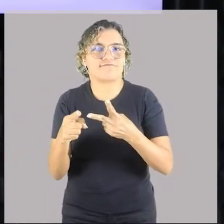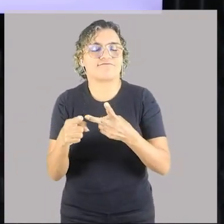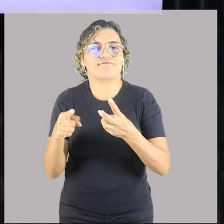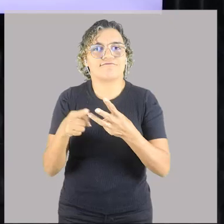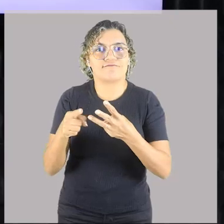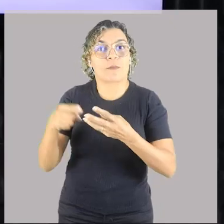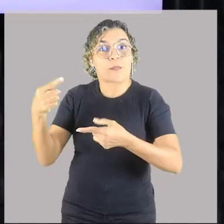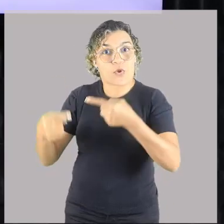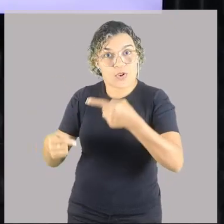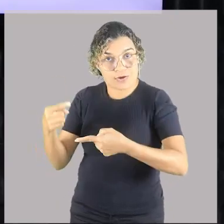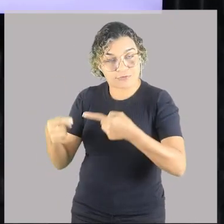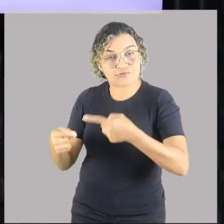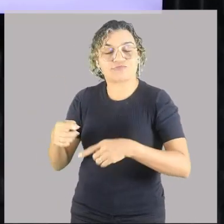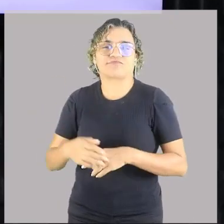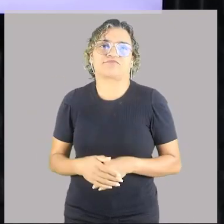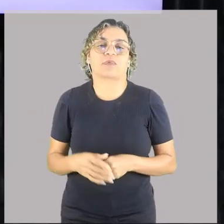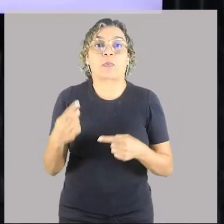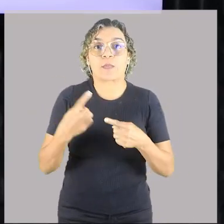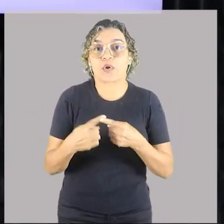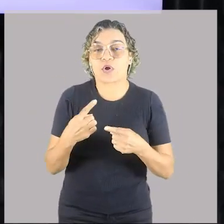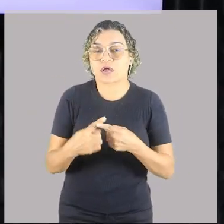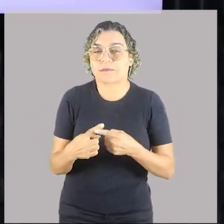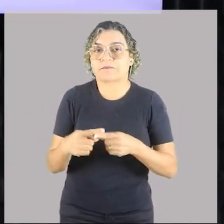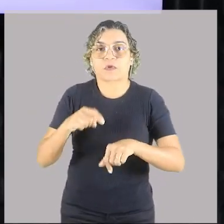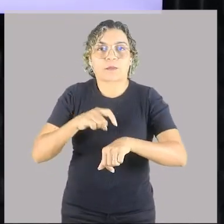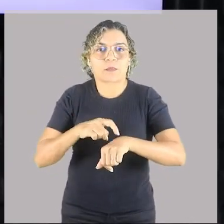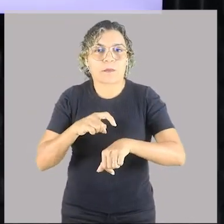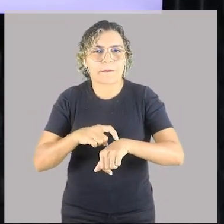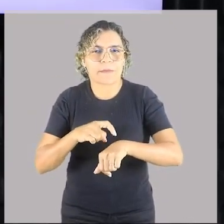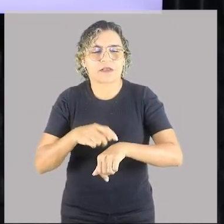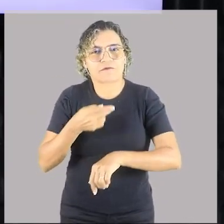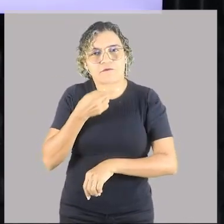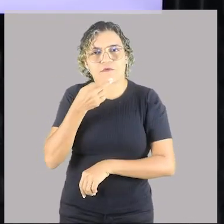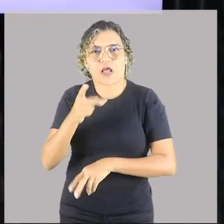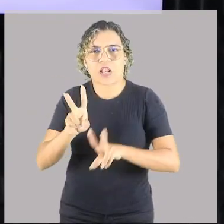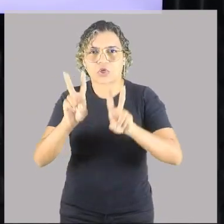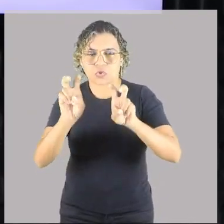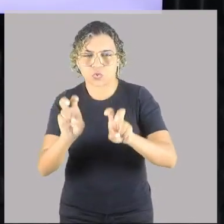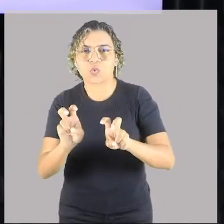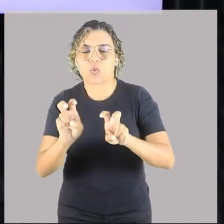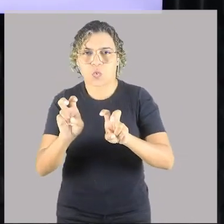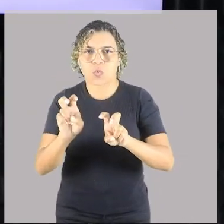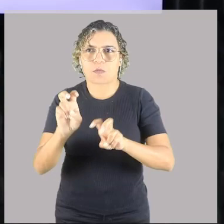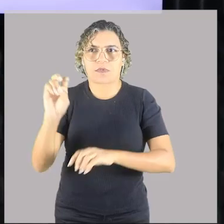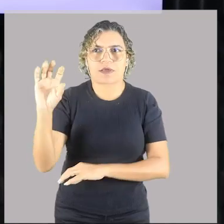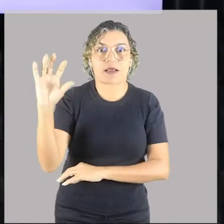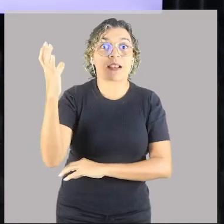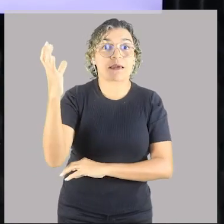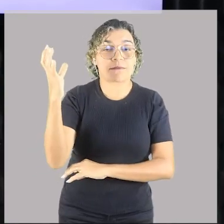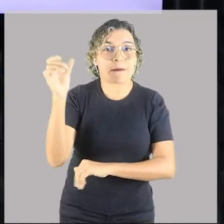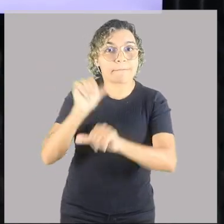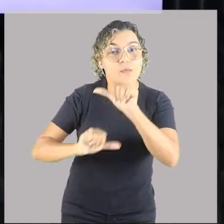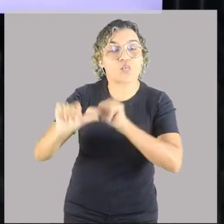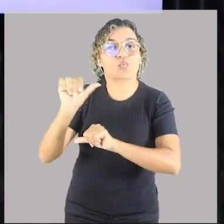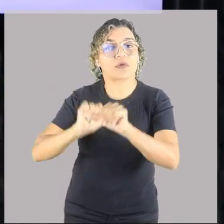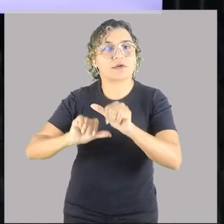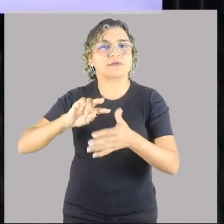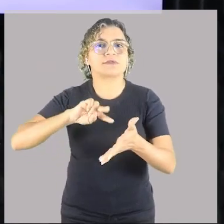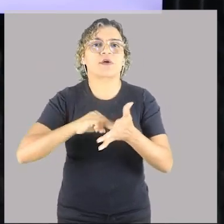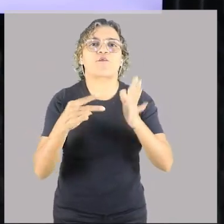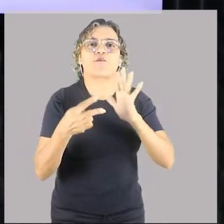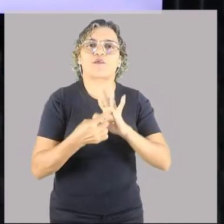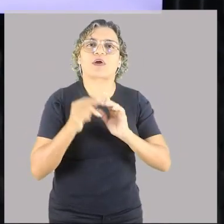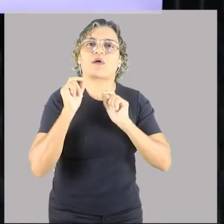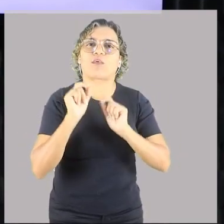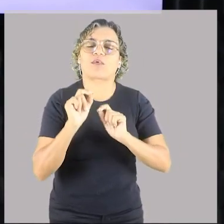fator político, Porque quando se fala de mudanças relacionadas à condição climatológica, isso